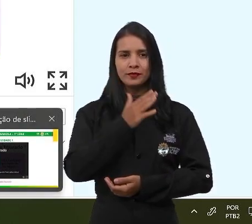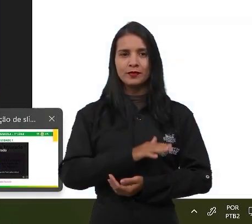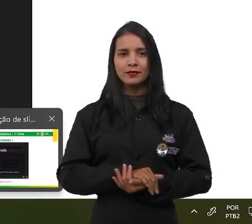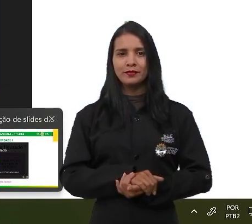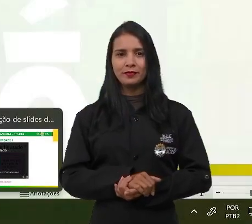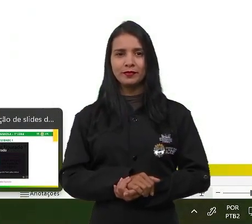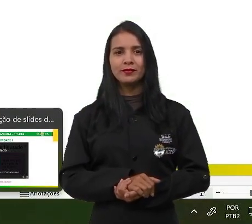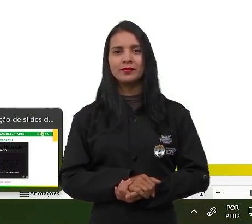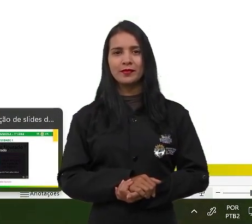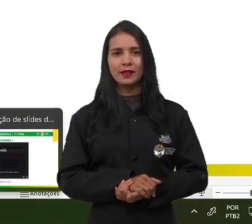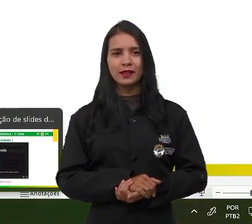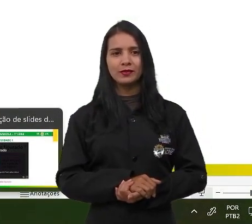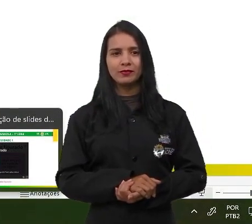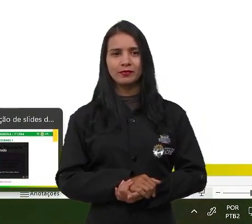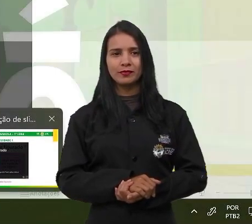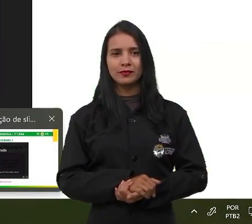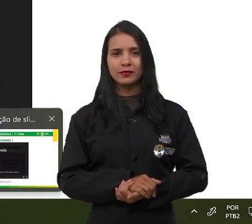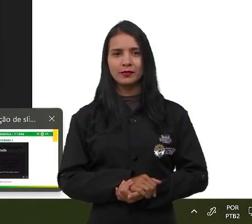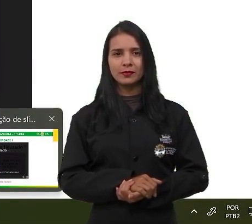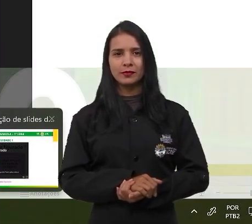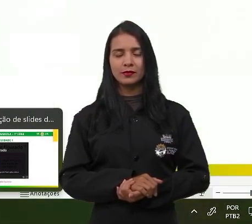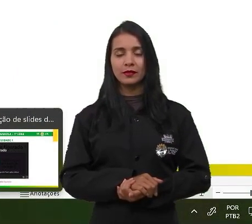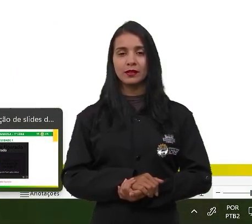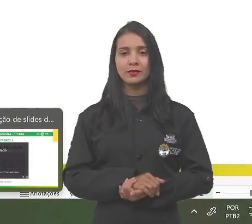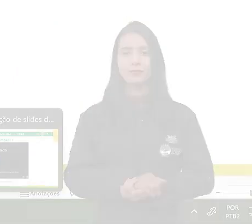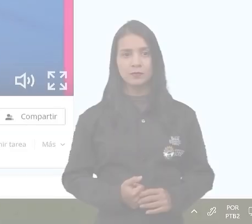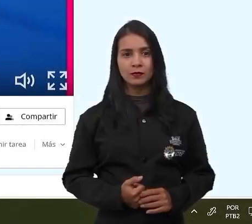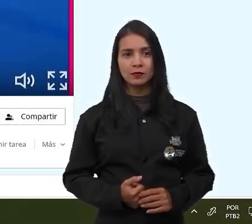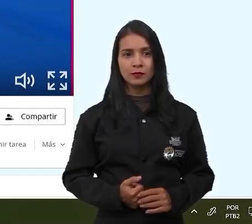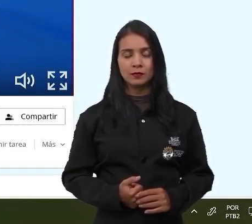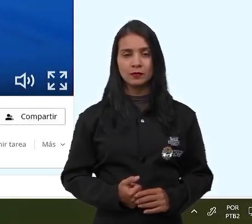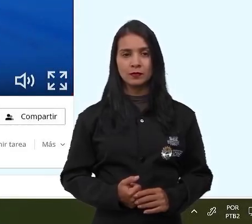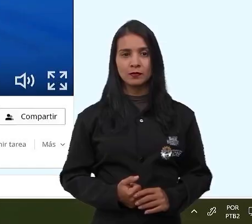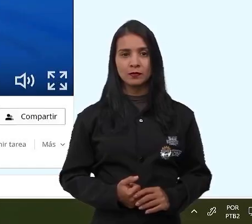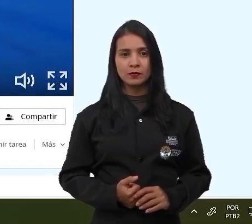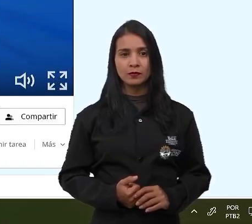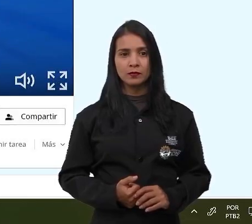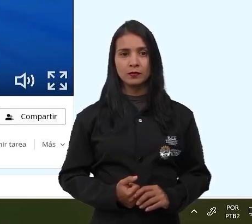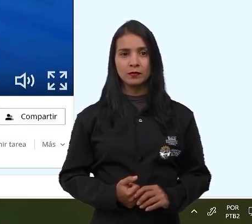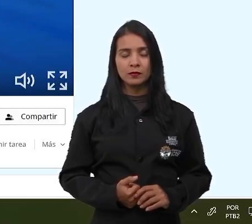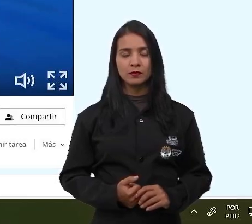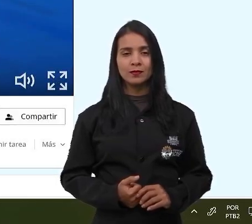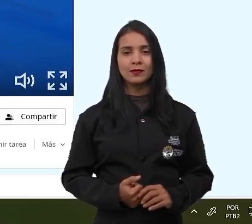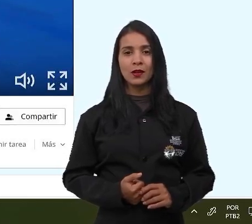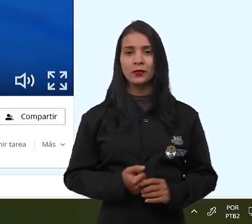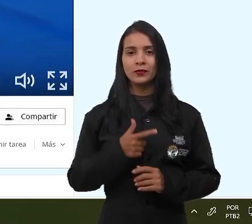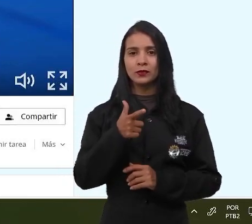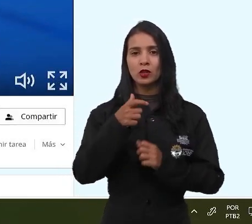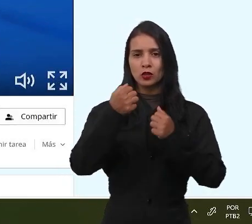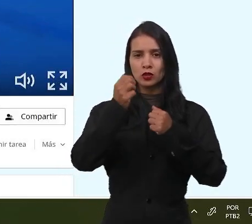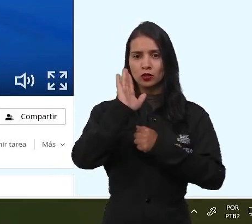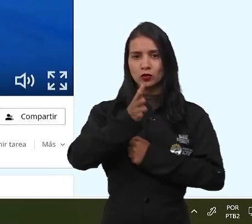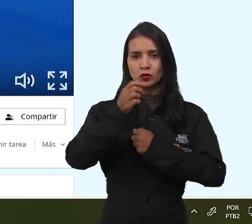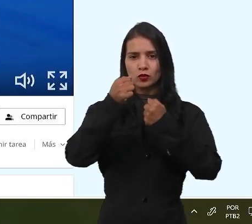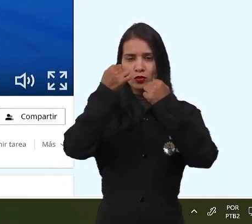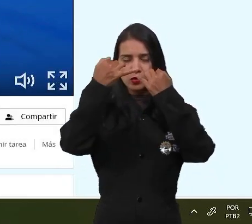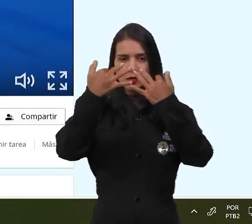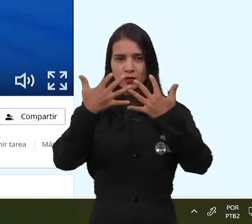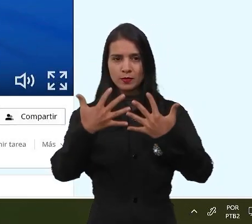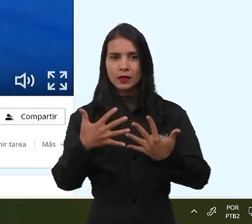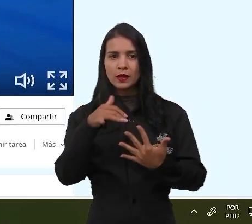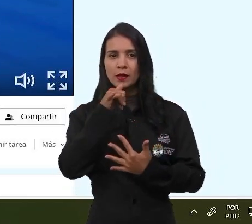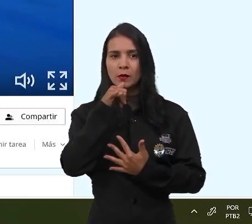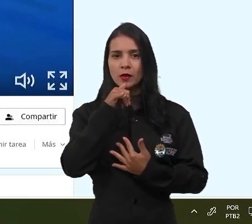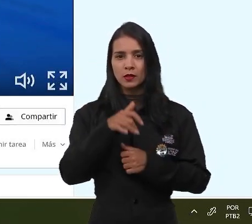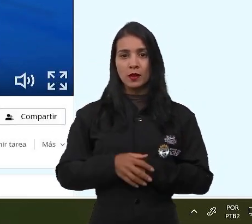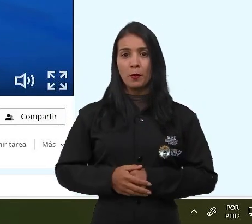treinarem. Vamos aqui para a nossa atividade 2. Trabalhamos essa expressão, lembrem? Esta casa é um norno,